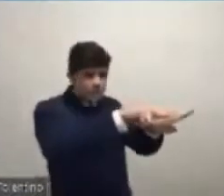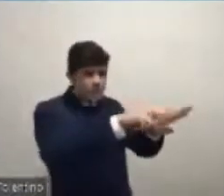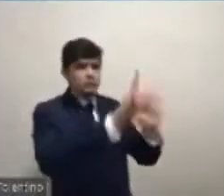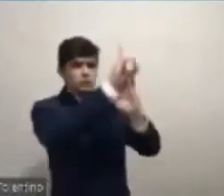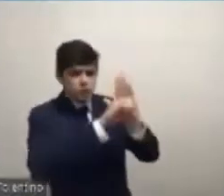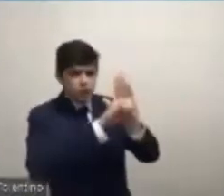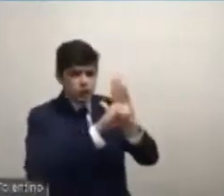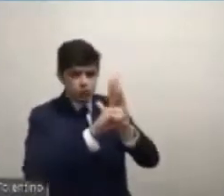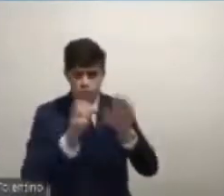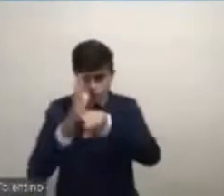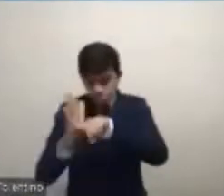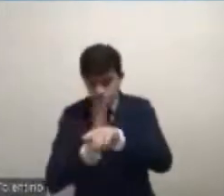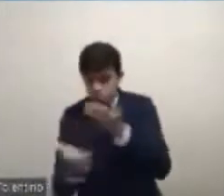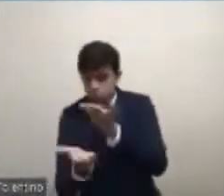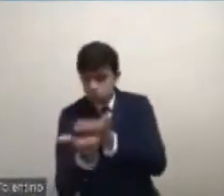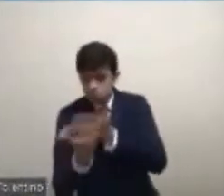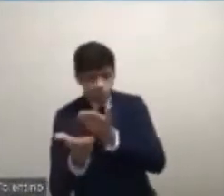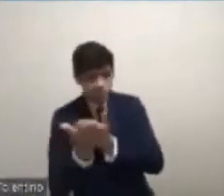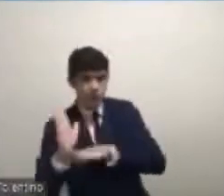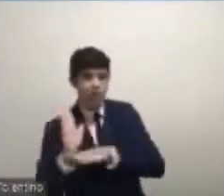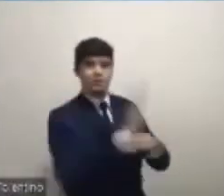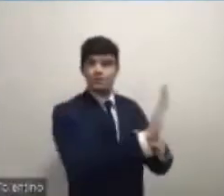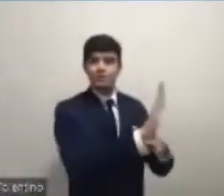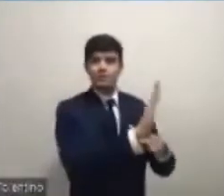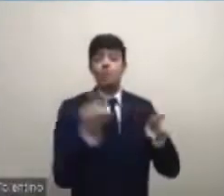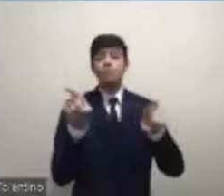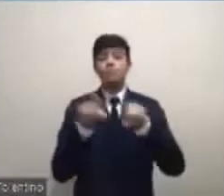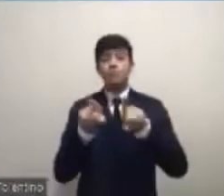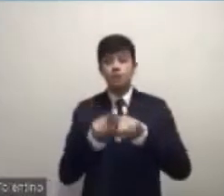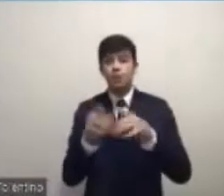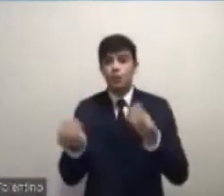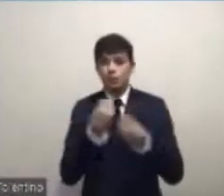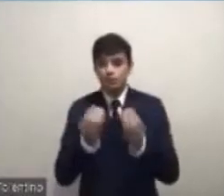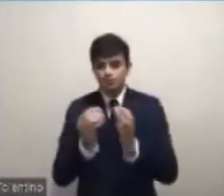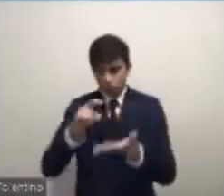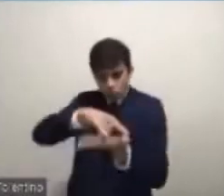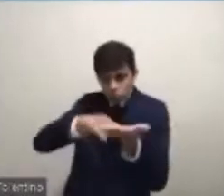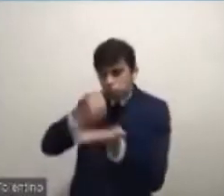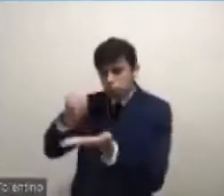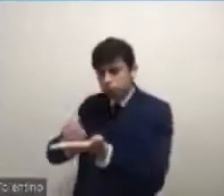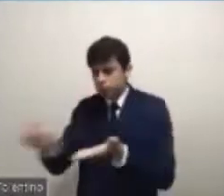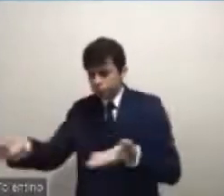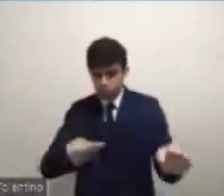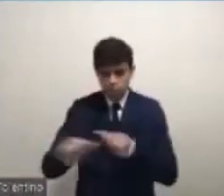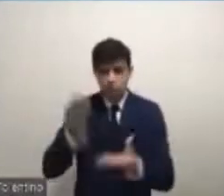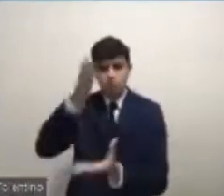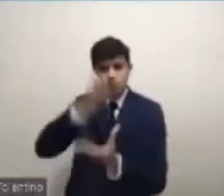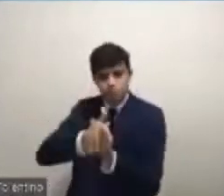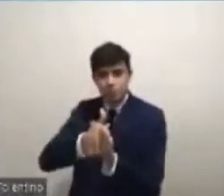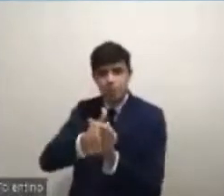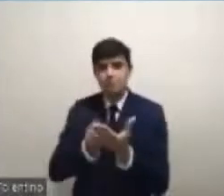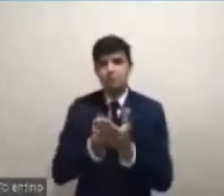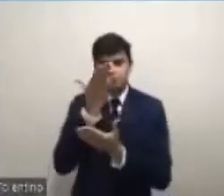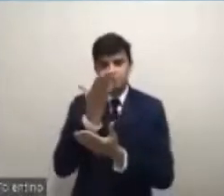escrivão judicial do Tribunal de Justiça do Rio de Janeiro. Doutor Ricardo, sem maiores delongas, passo a palavra a Vossa Excelência para que possa